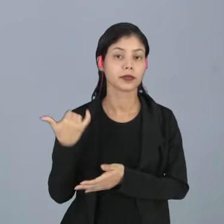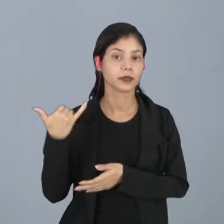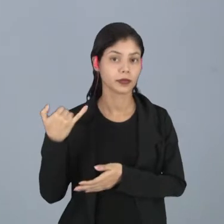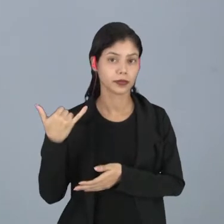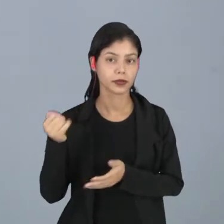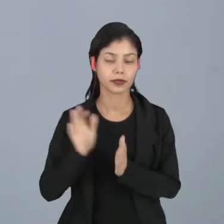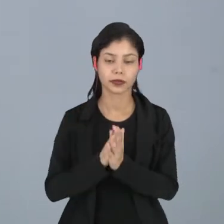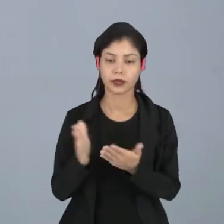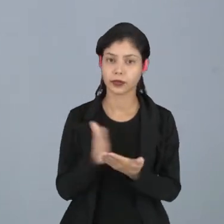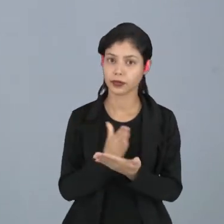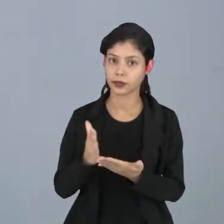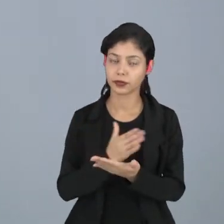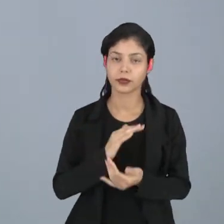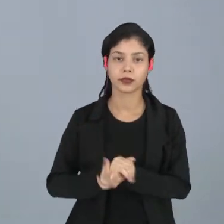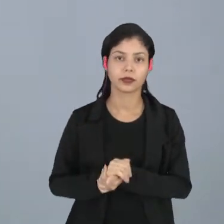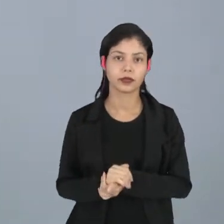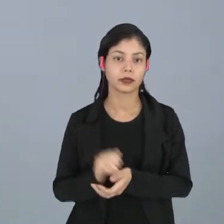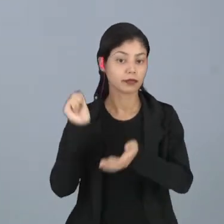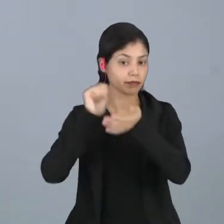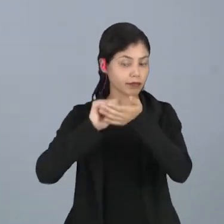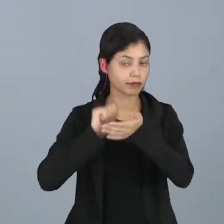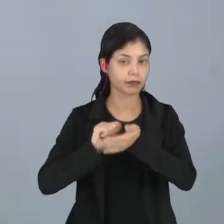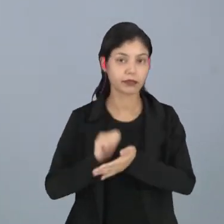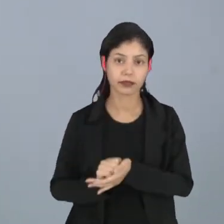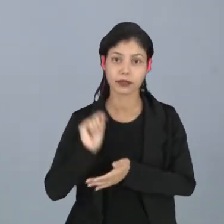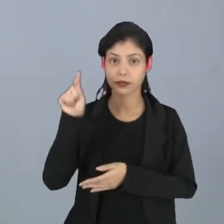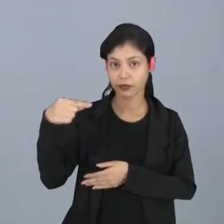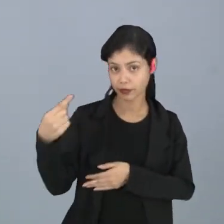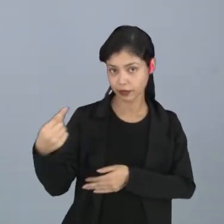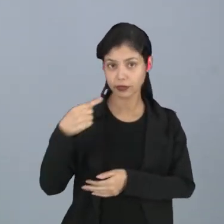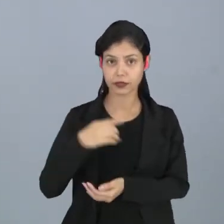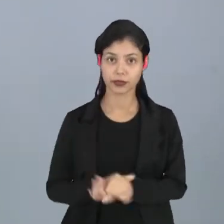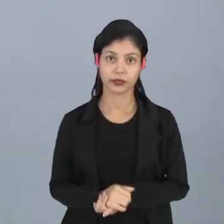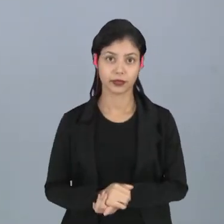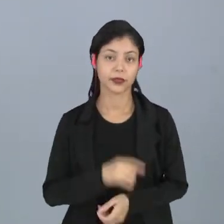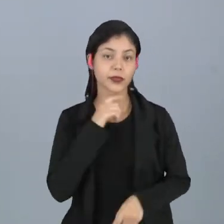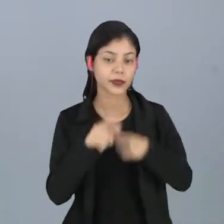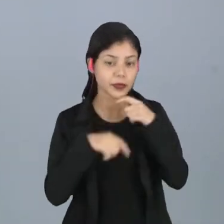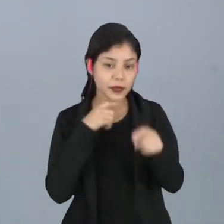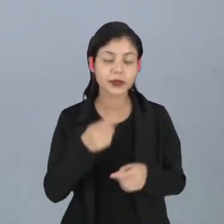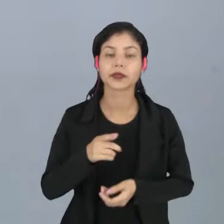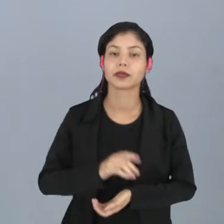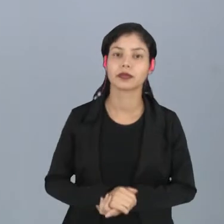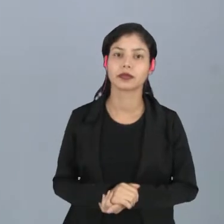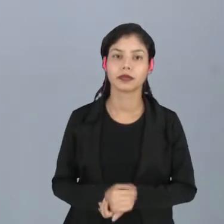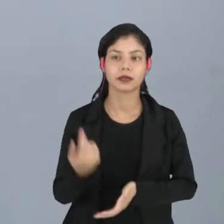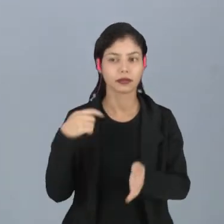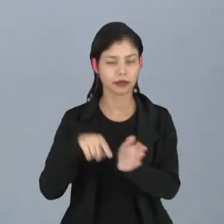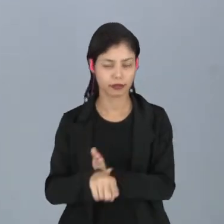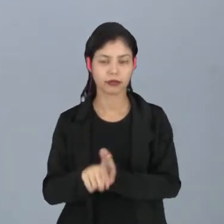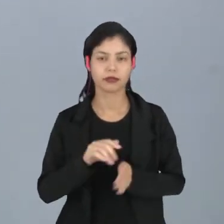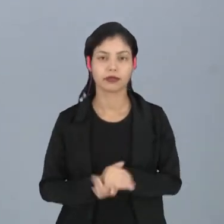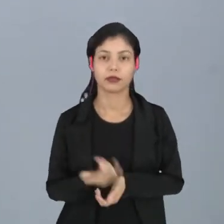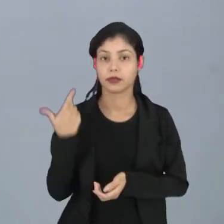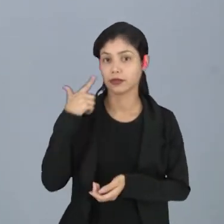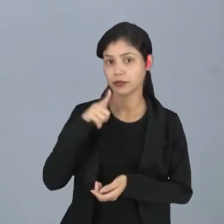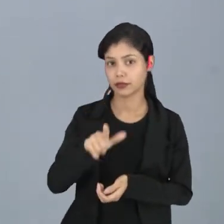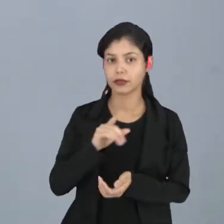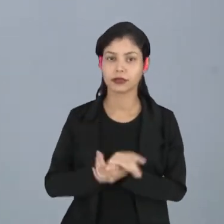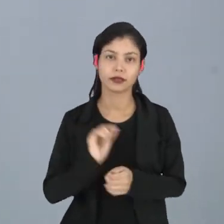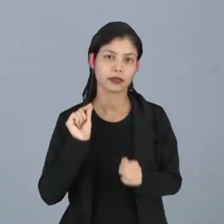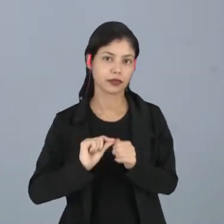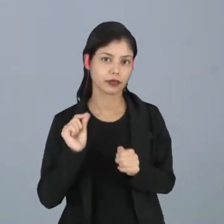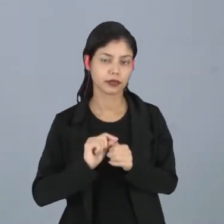caneta e faça o seu registro para que depois você tire as suas dúvidas e consiga fazer